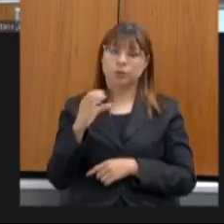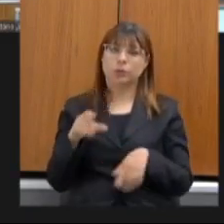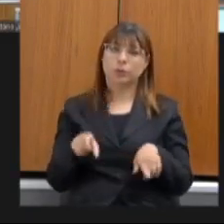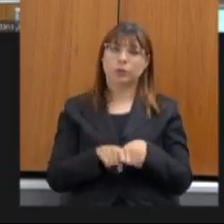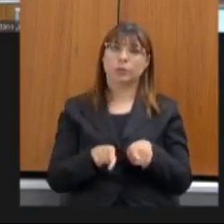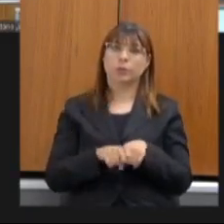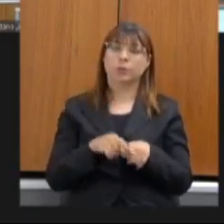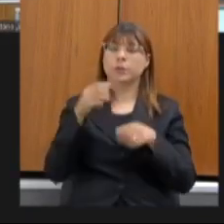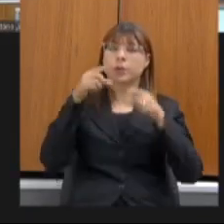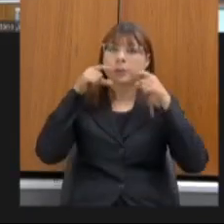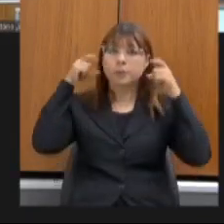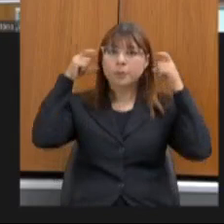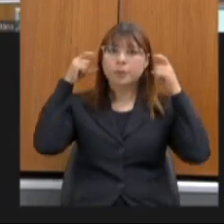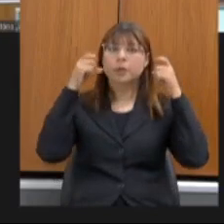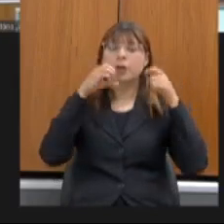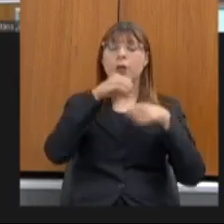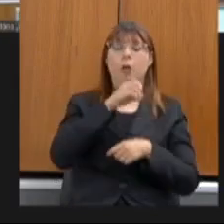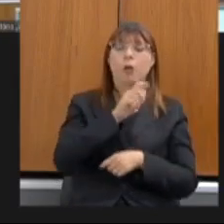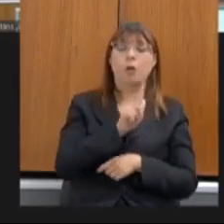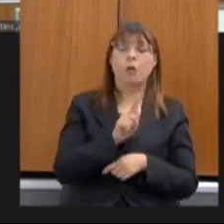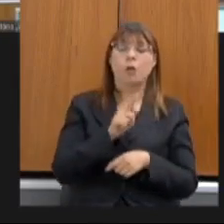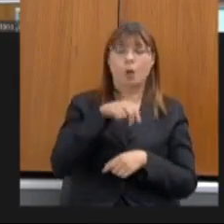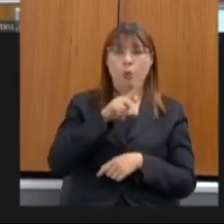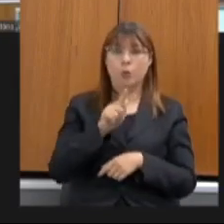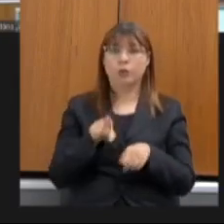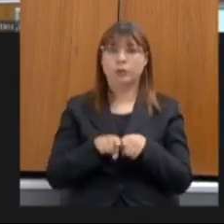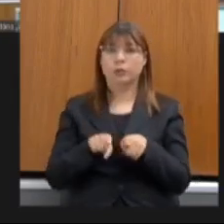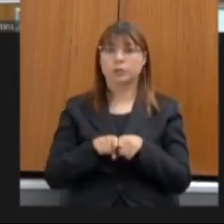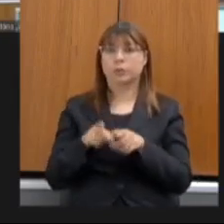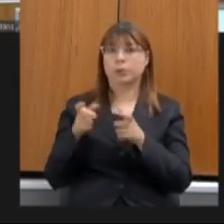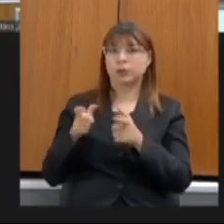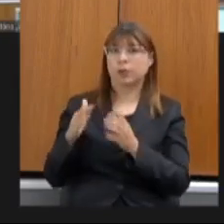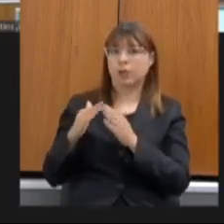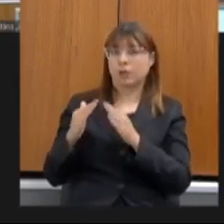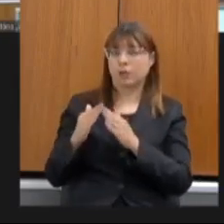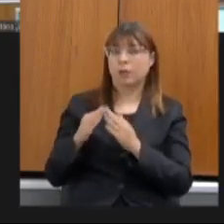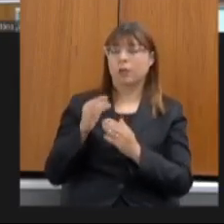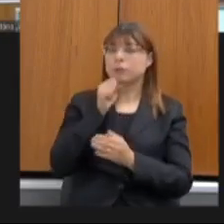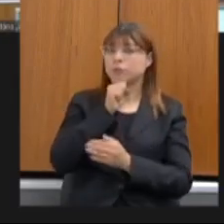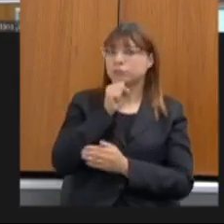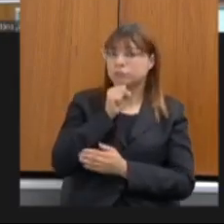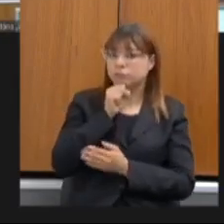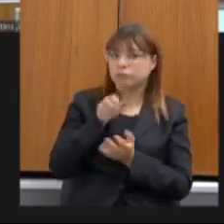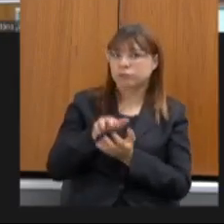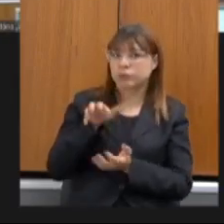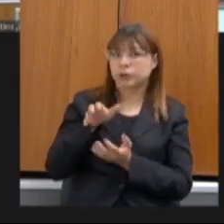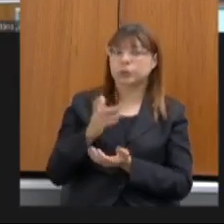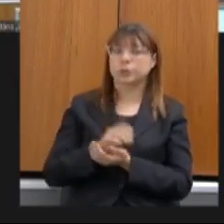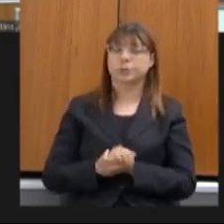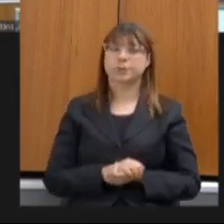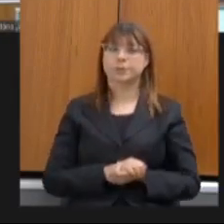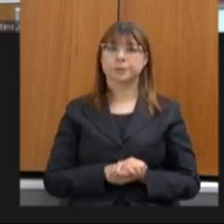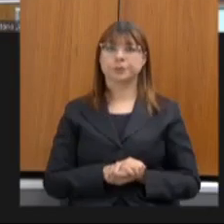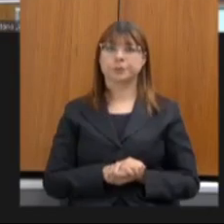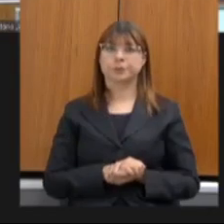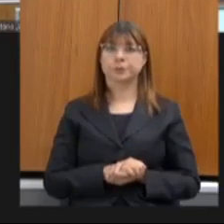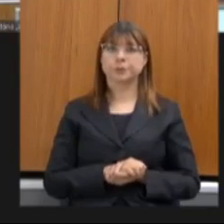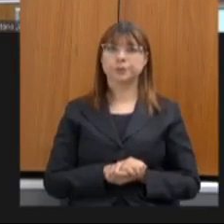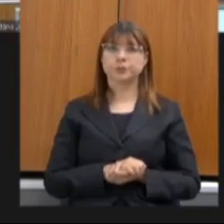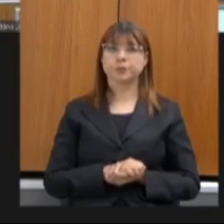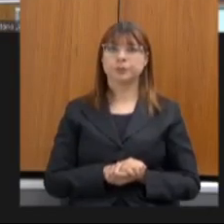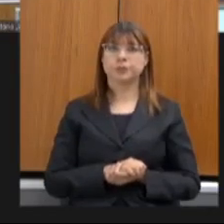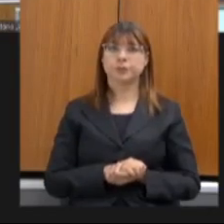ONGs e asilos e cem toneladas de hipoclorito para desinfecção de espaços públicos pode passar favor